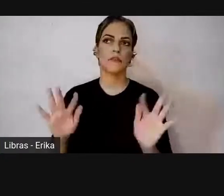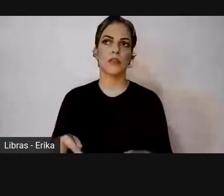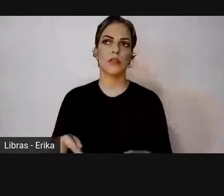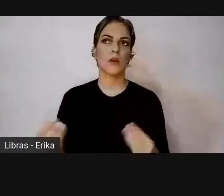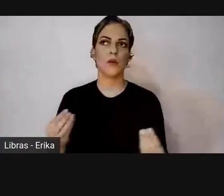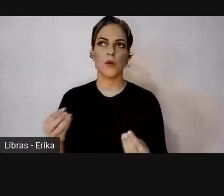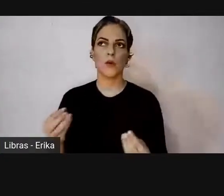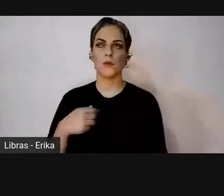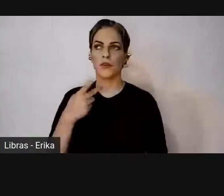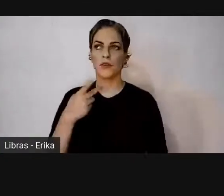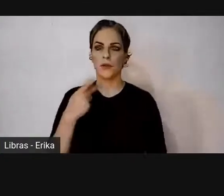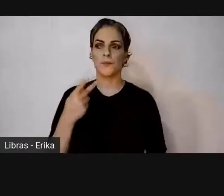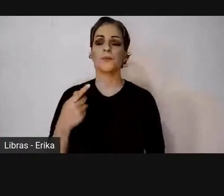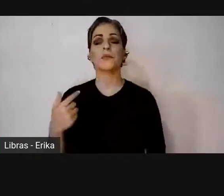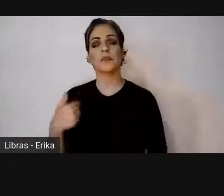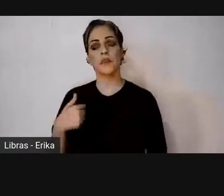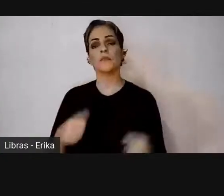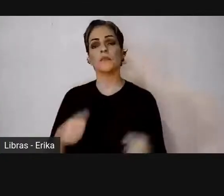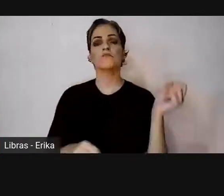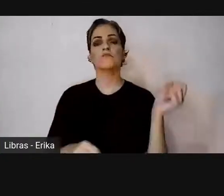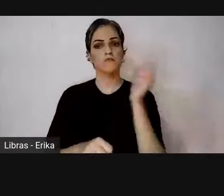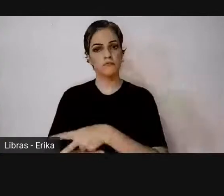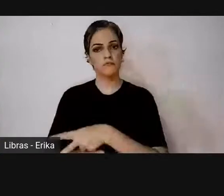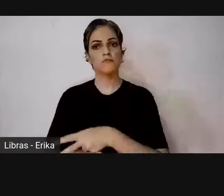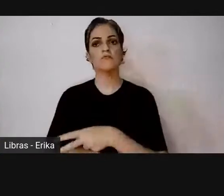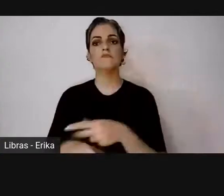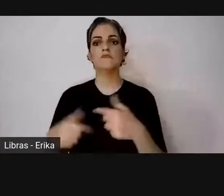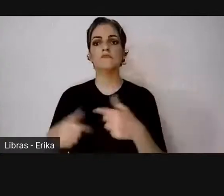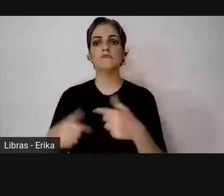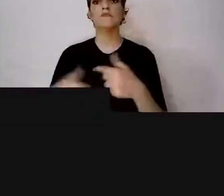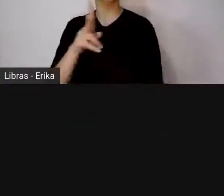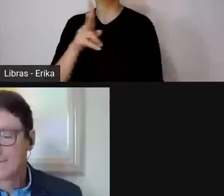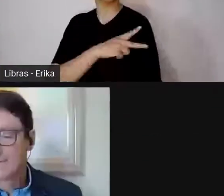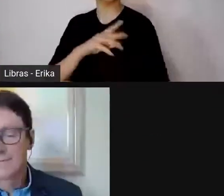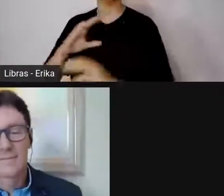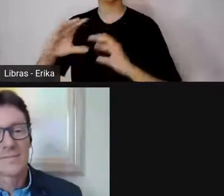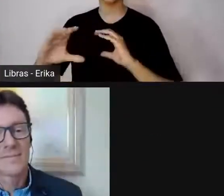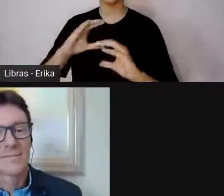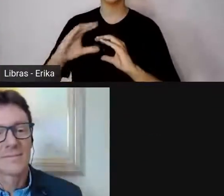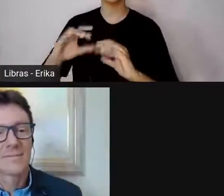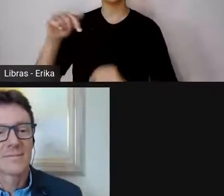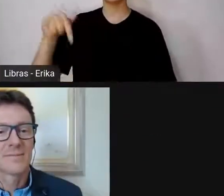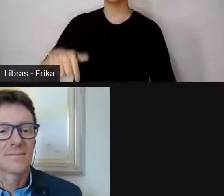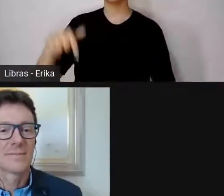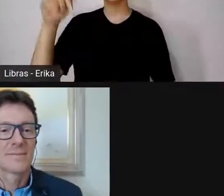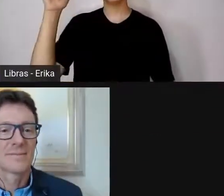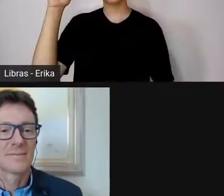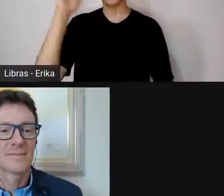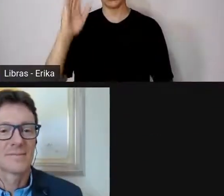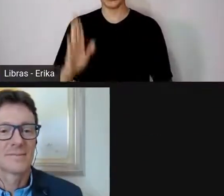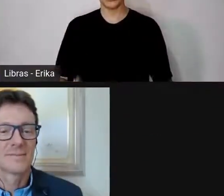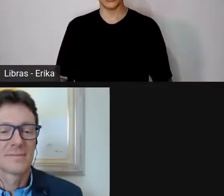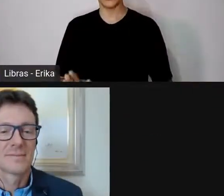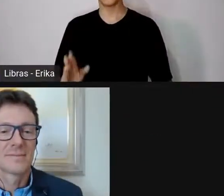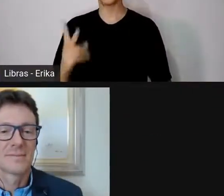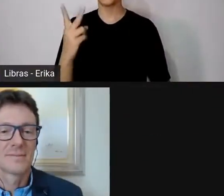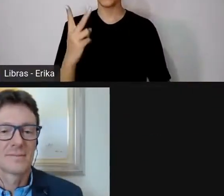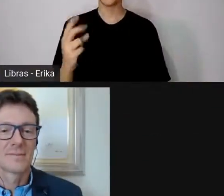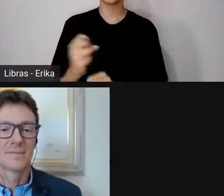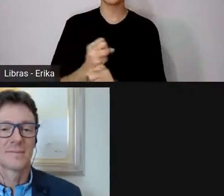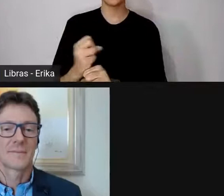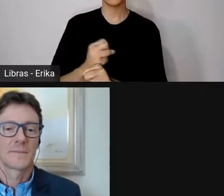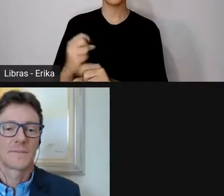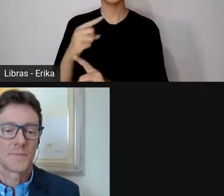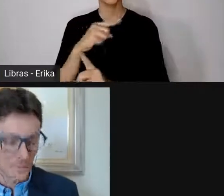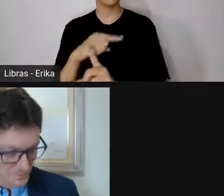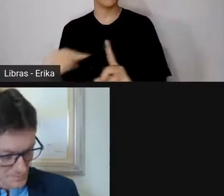Eu entrei no Banco Mundial como chefe da comunicação do Banco Mundial para o Brasil, passei no Brasil 2 anos e meio,